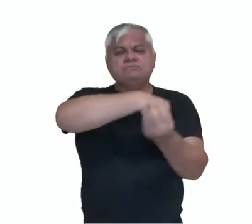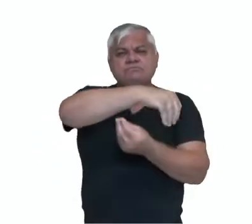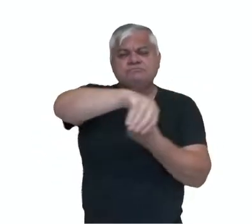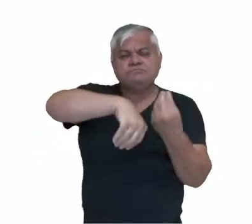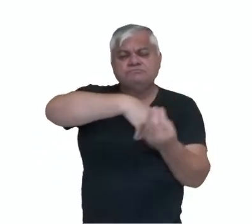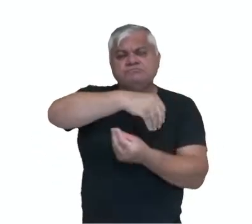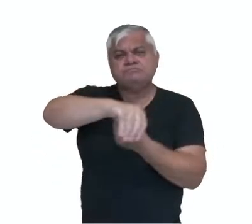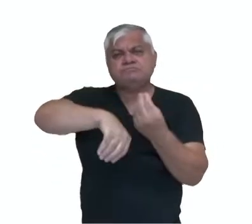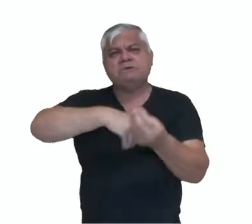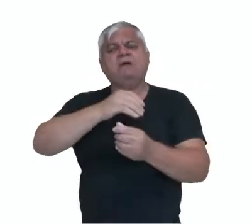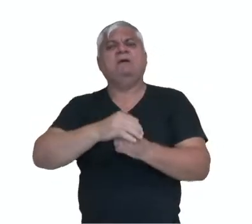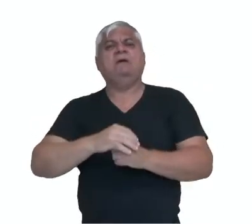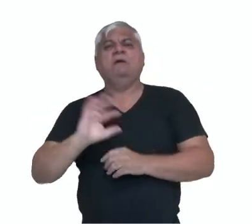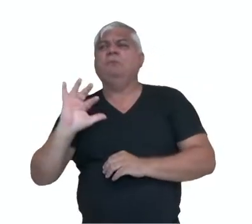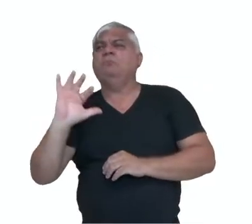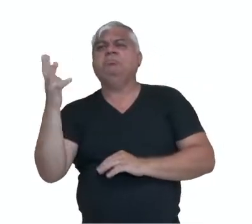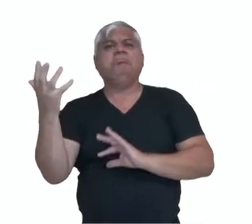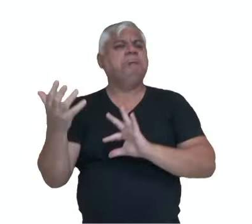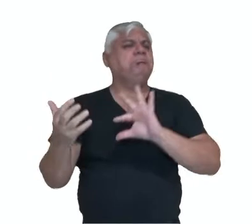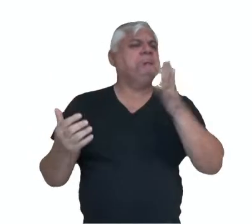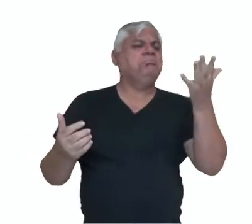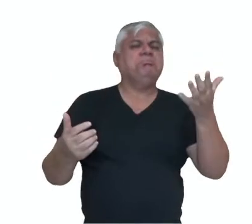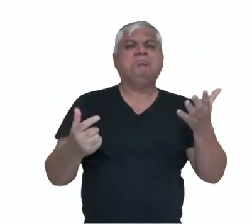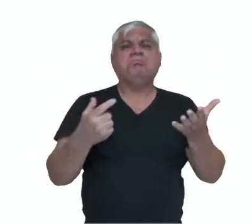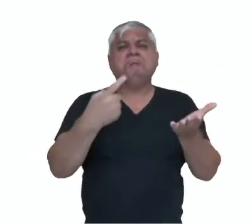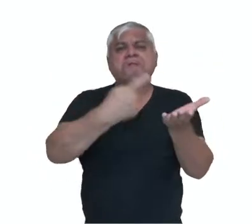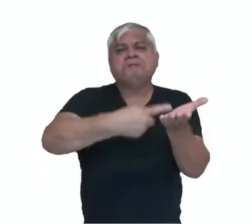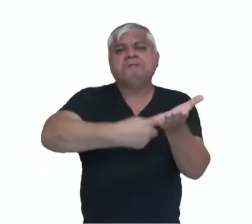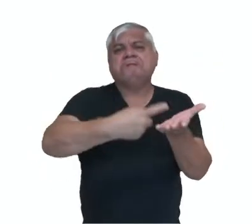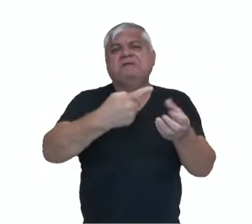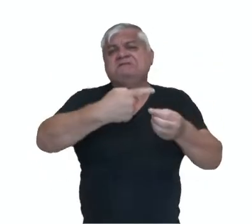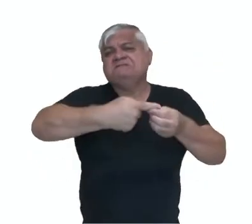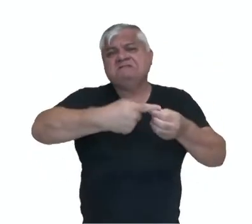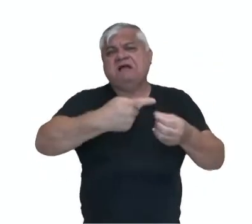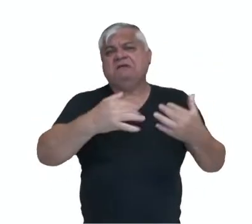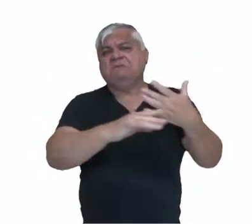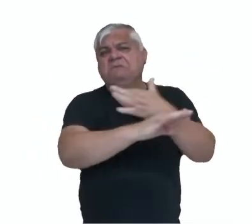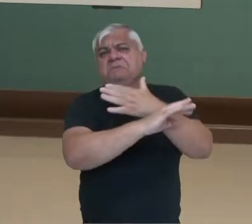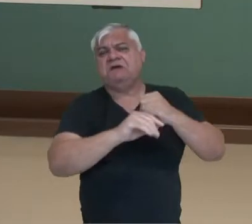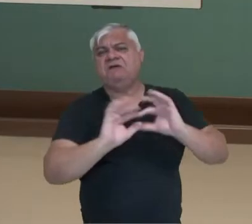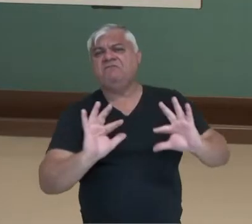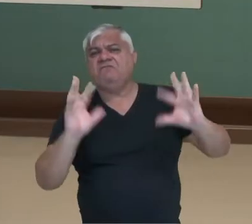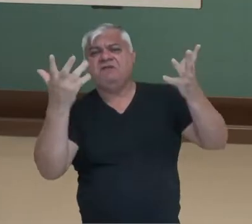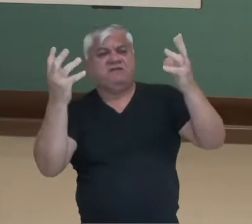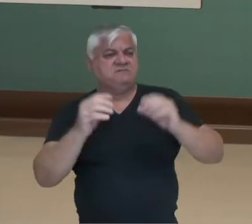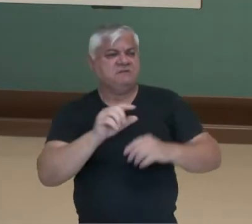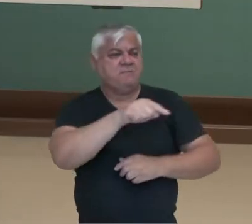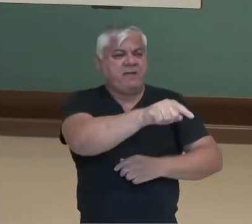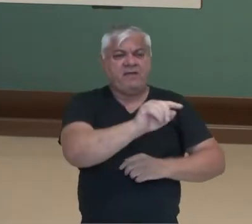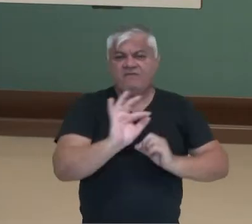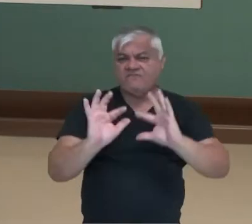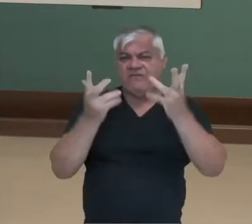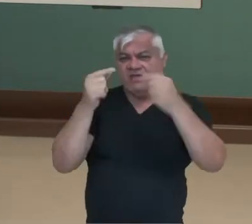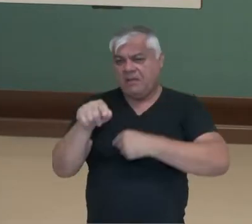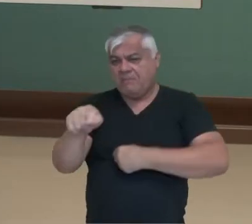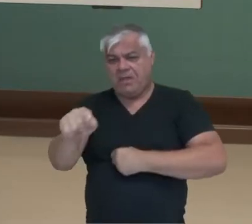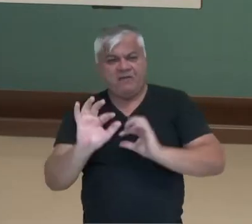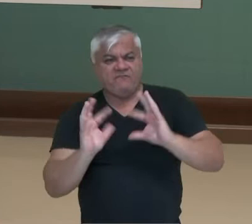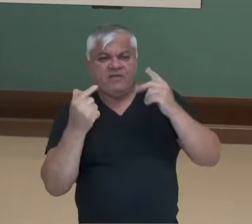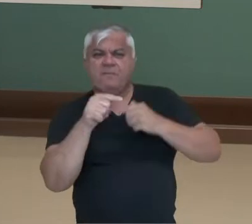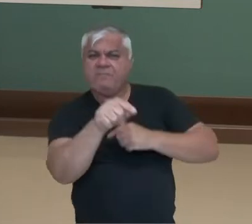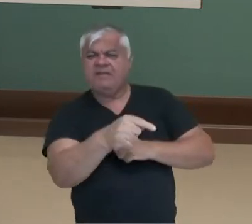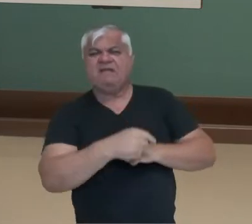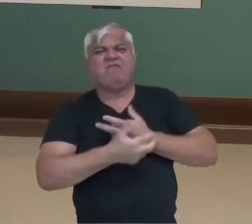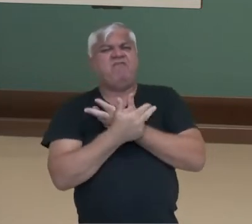com eventos da cidade, da polis. Então, eles tinham muitos festivais, muitas datas comemorativas